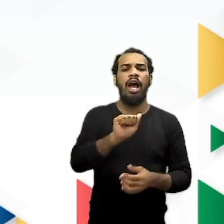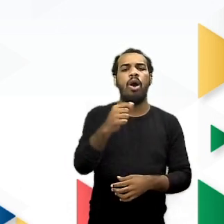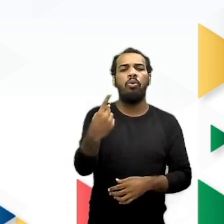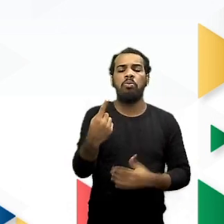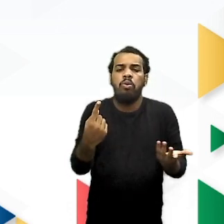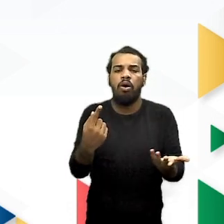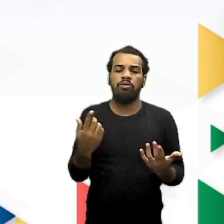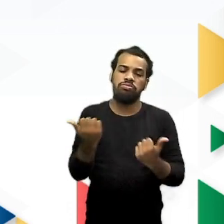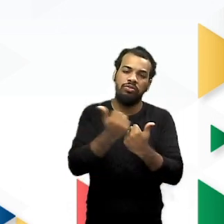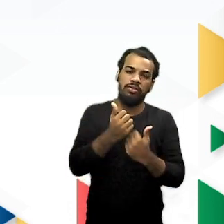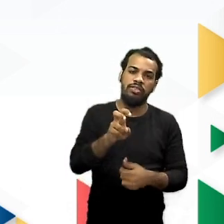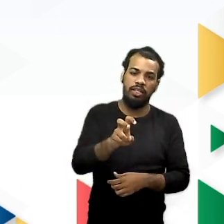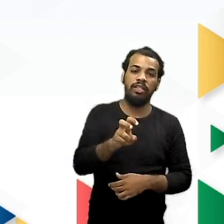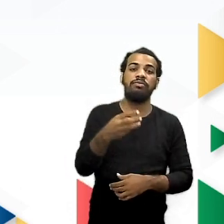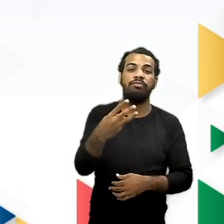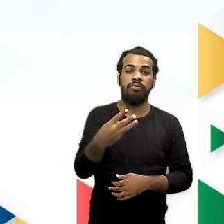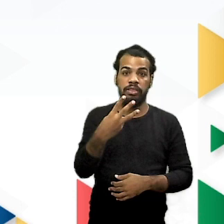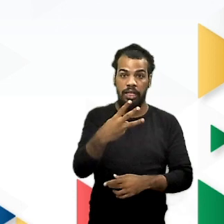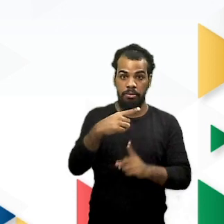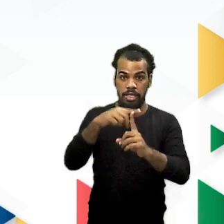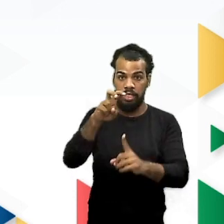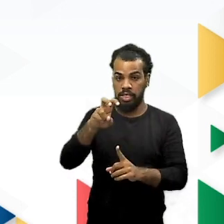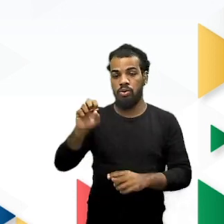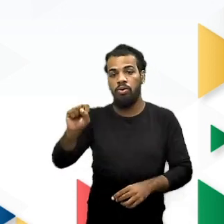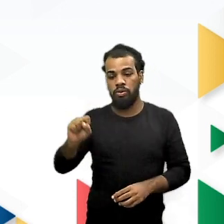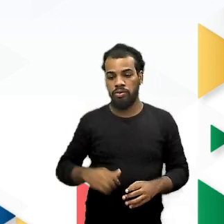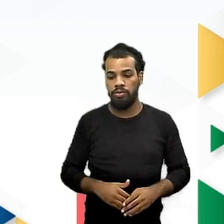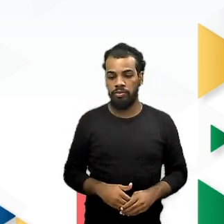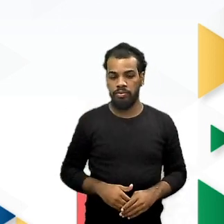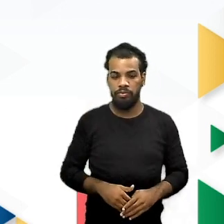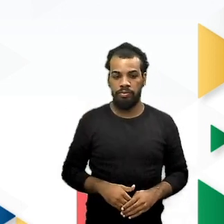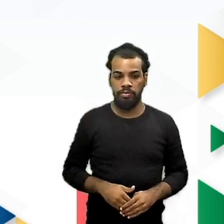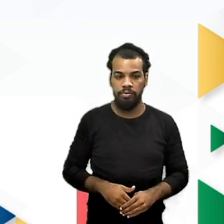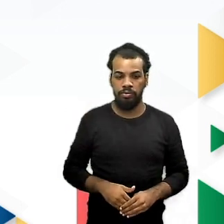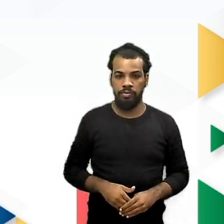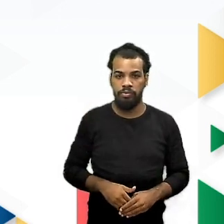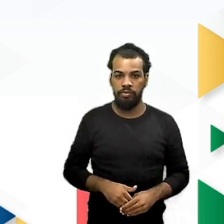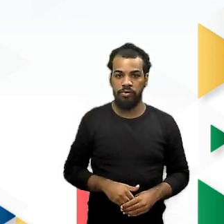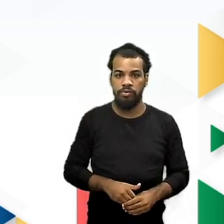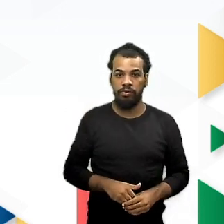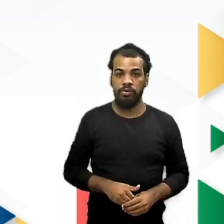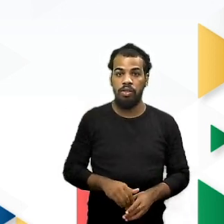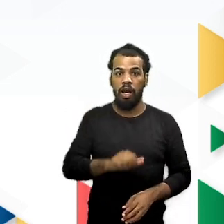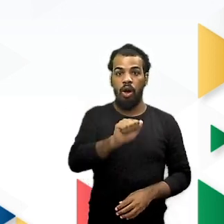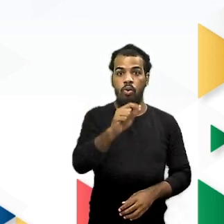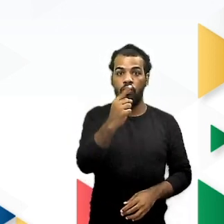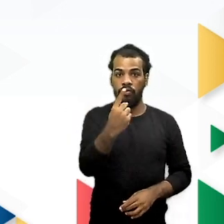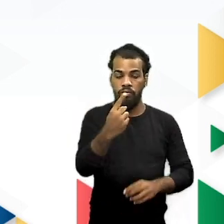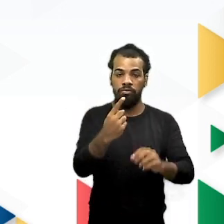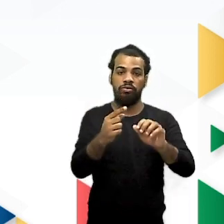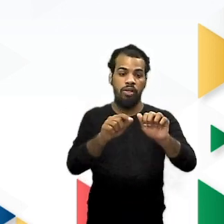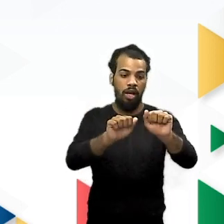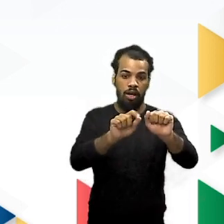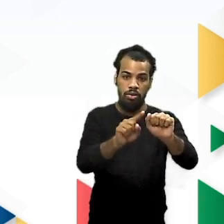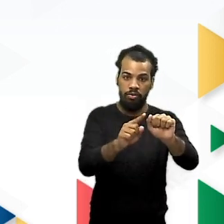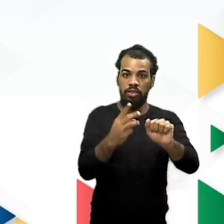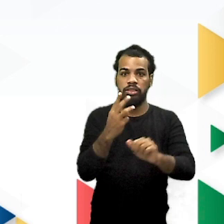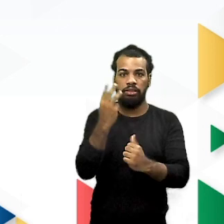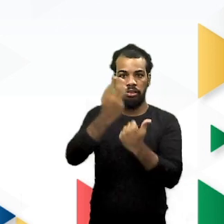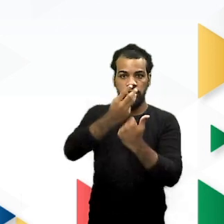mais 5, 8. Pronto. O A2 vale 8. O A1 vale 3. O A2 vale 8. Tá